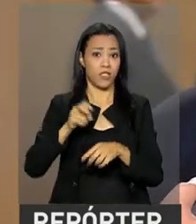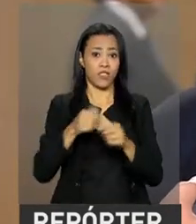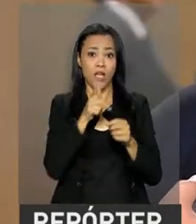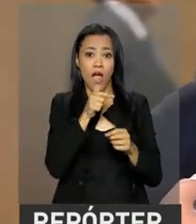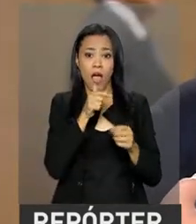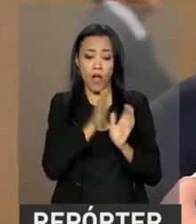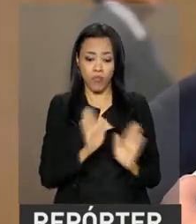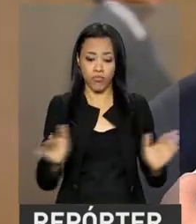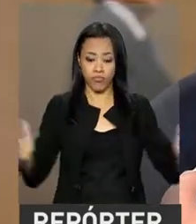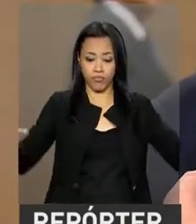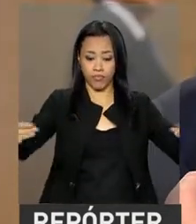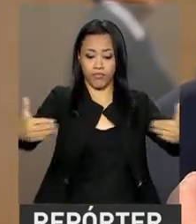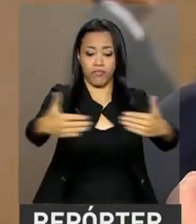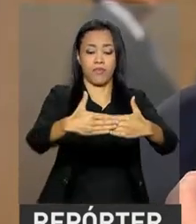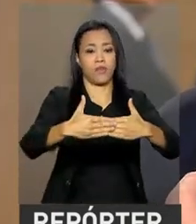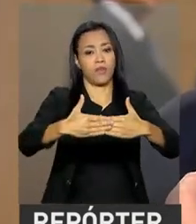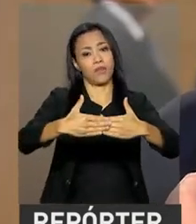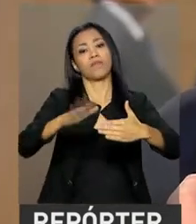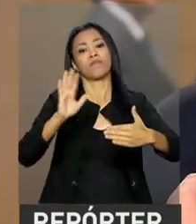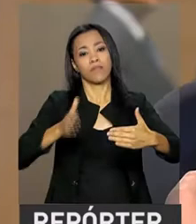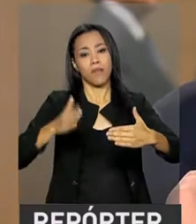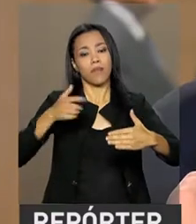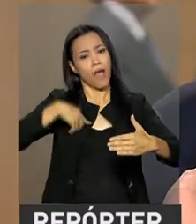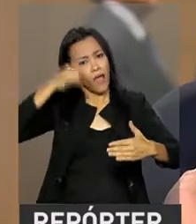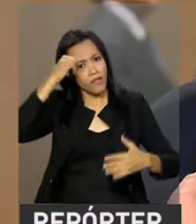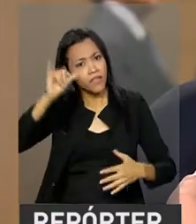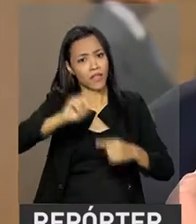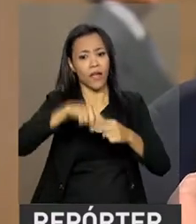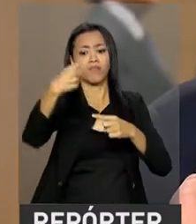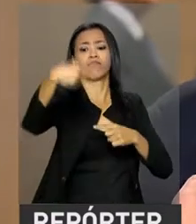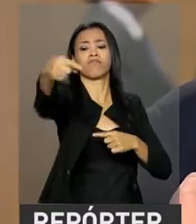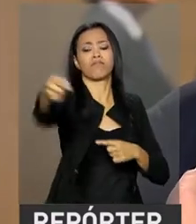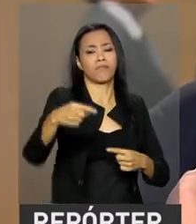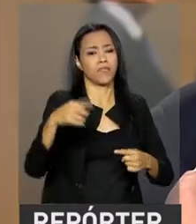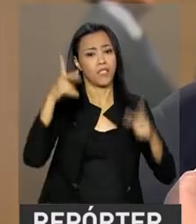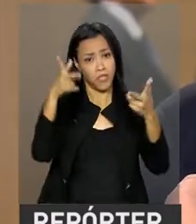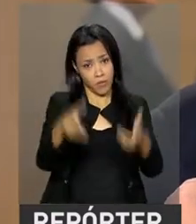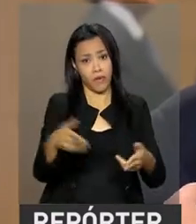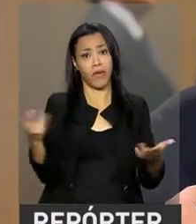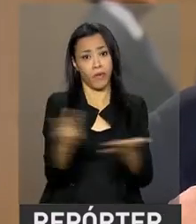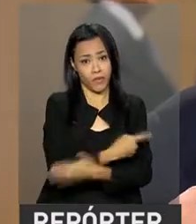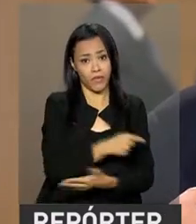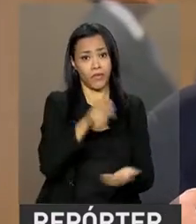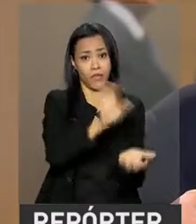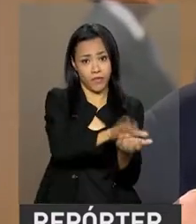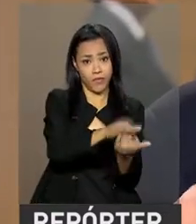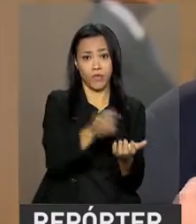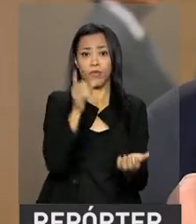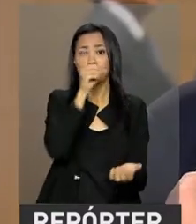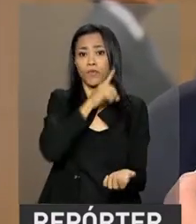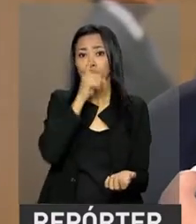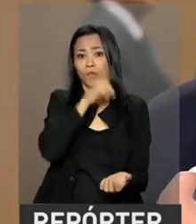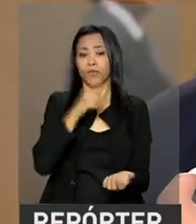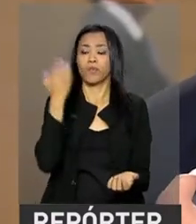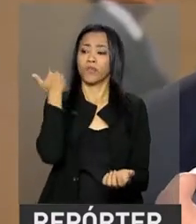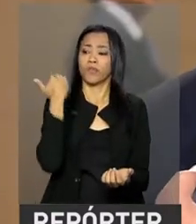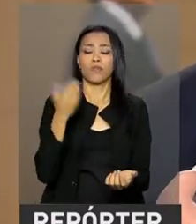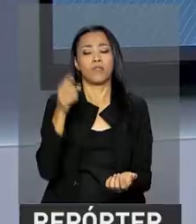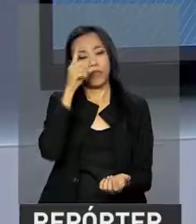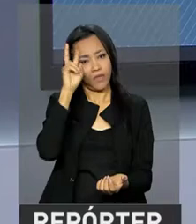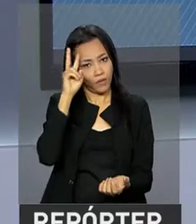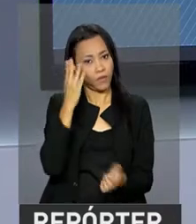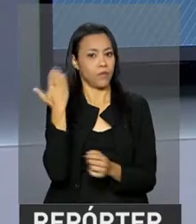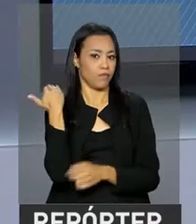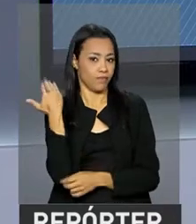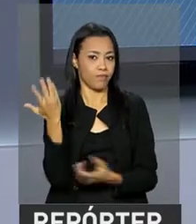fundamentais para a gente possa evitar nos próximos anos enchentes como as que ocorreram em pernambuco no último domingo e na última segunda-feira